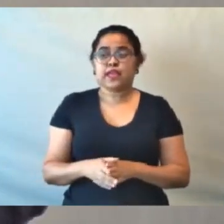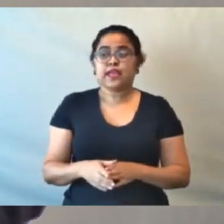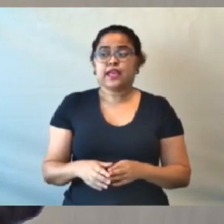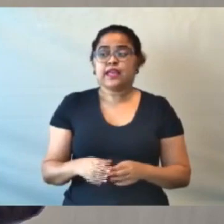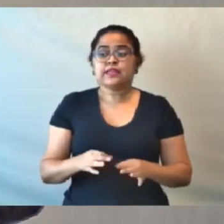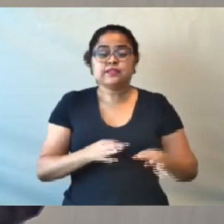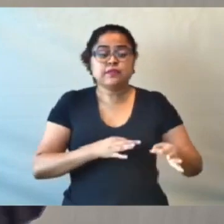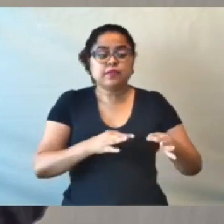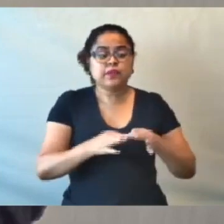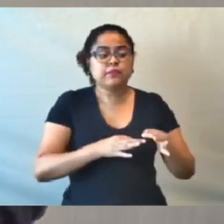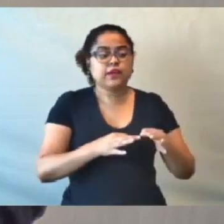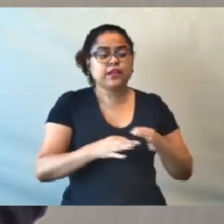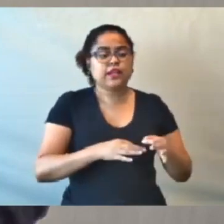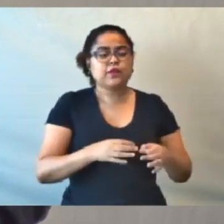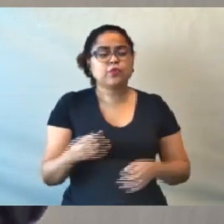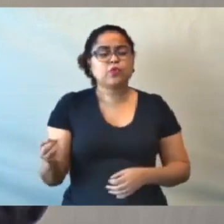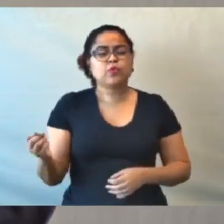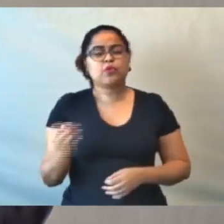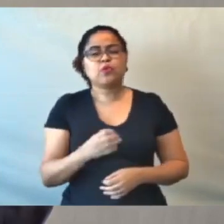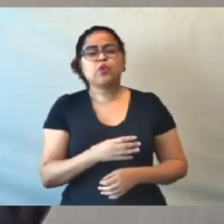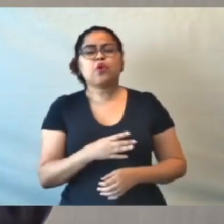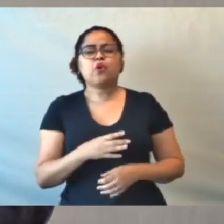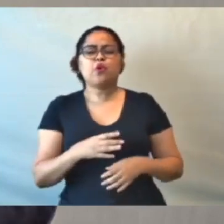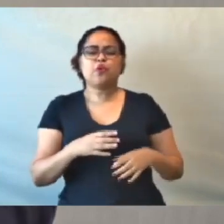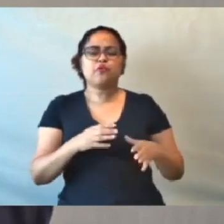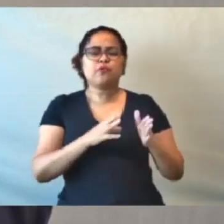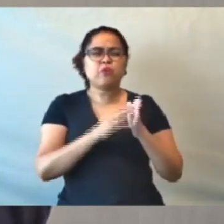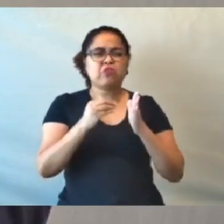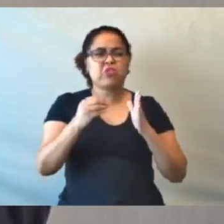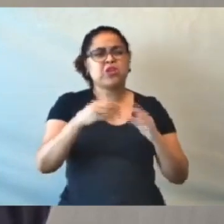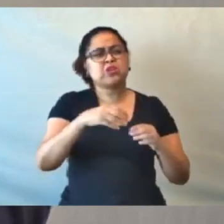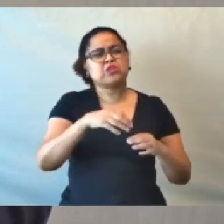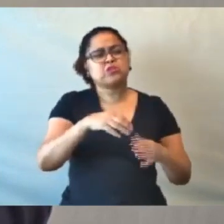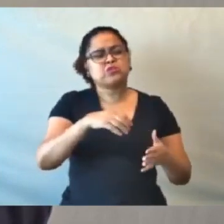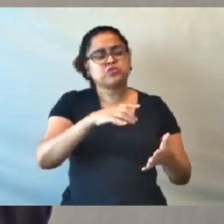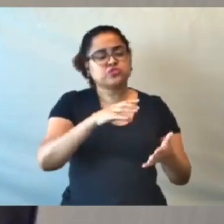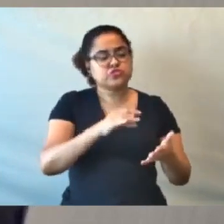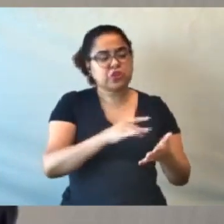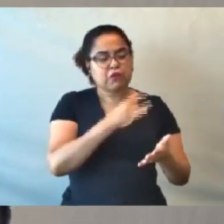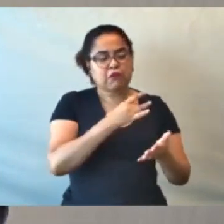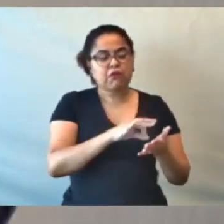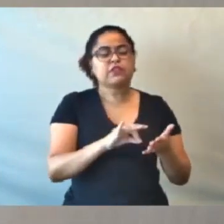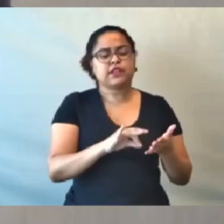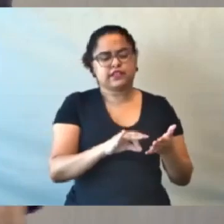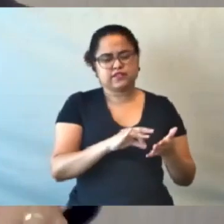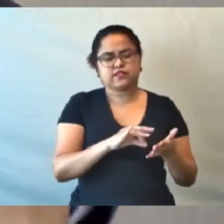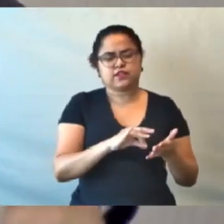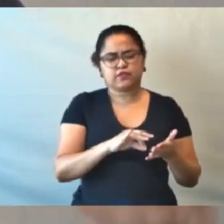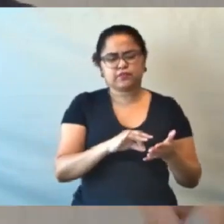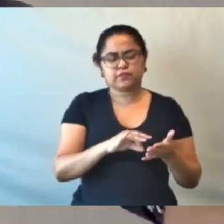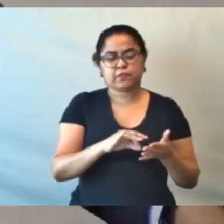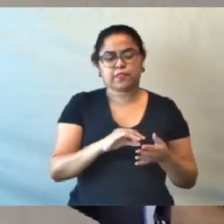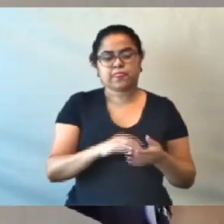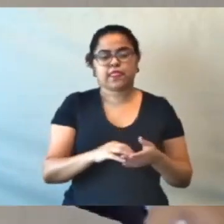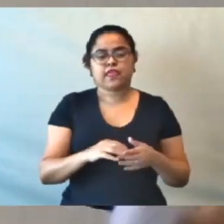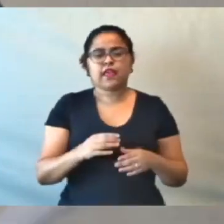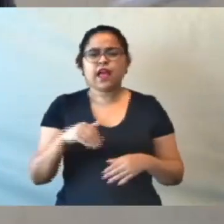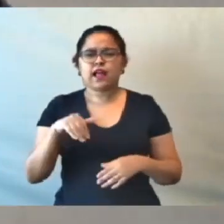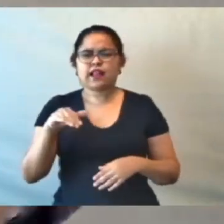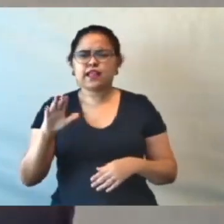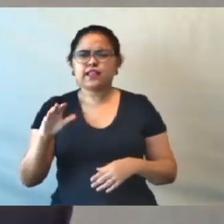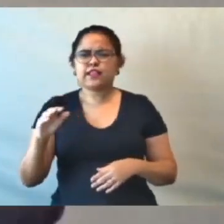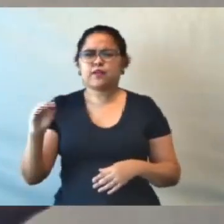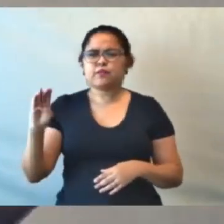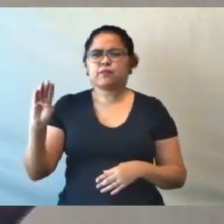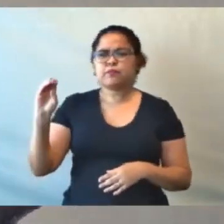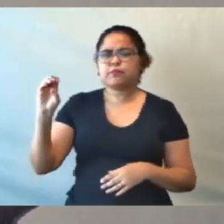poderia, inclusive, estar combinando, além da biorremediação, mas outras técnicas que vocês, de forma